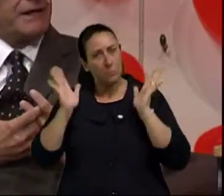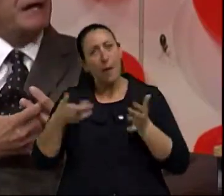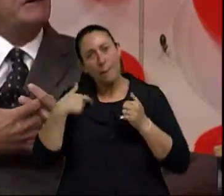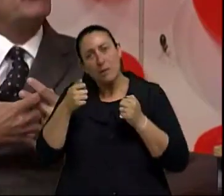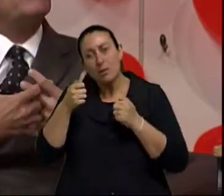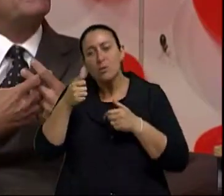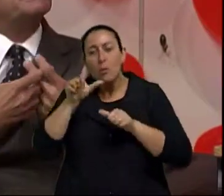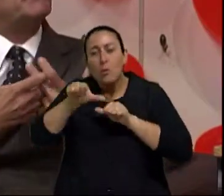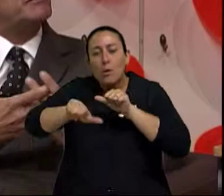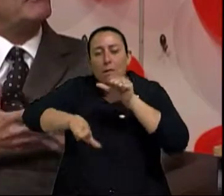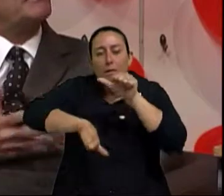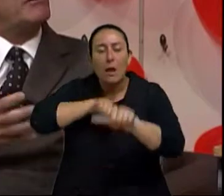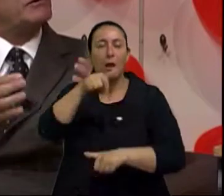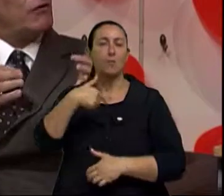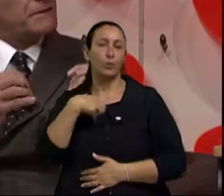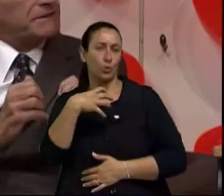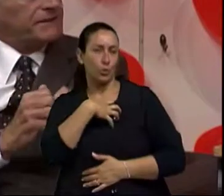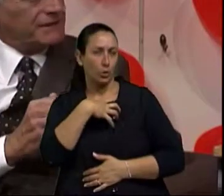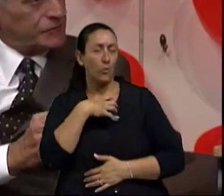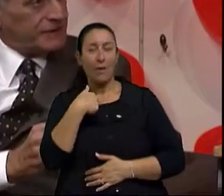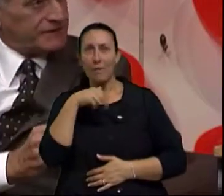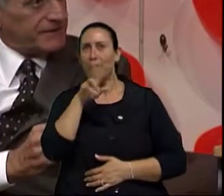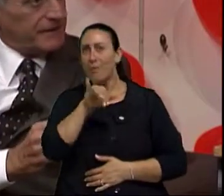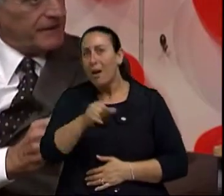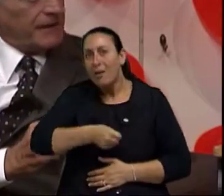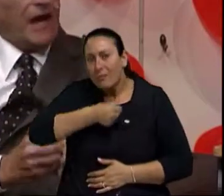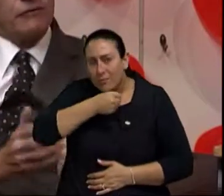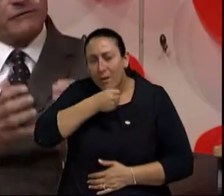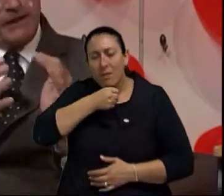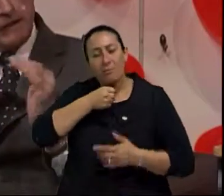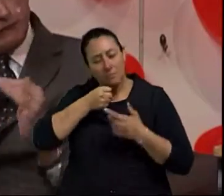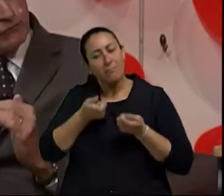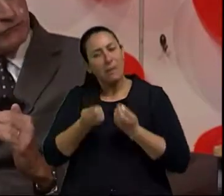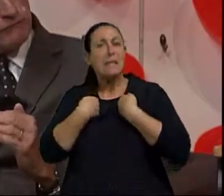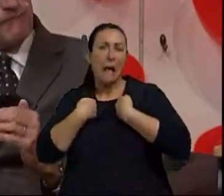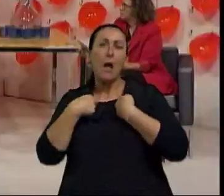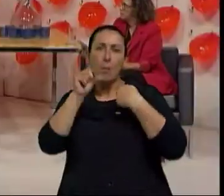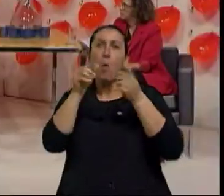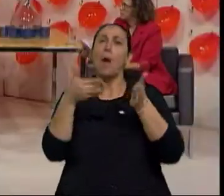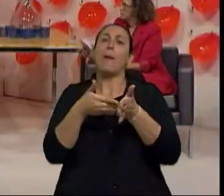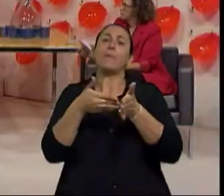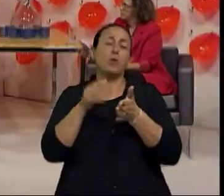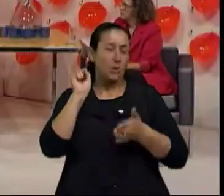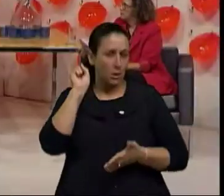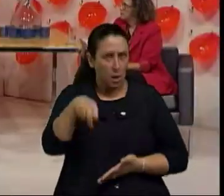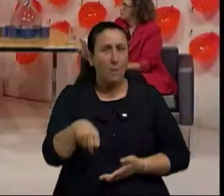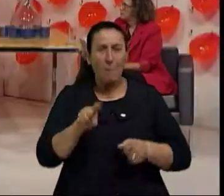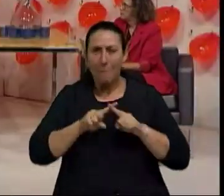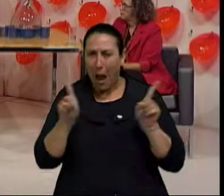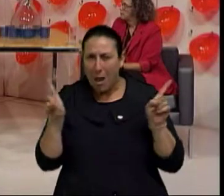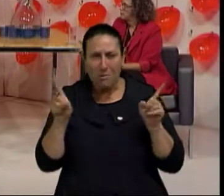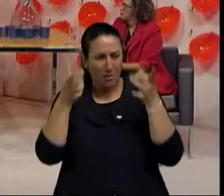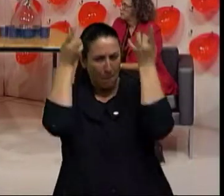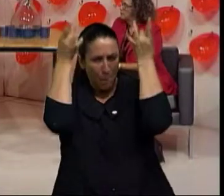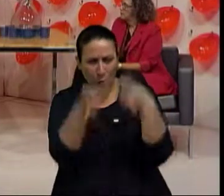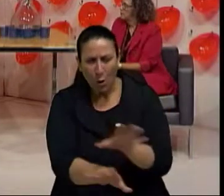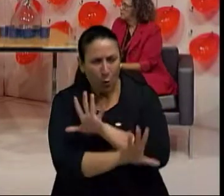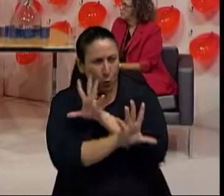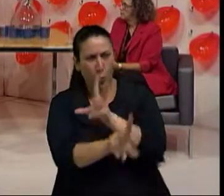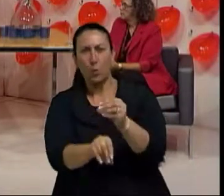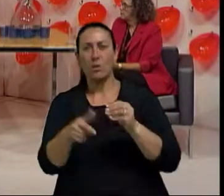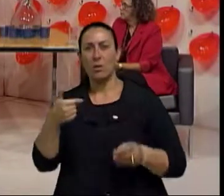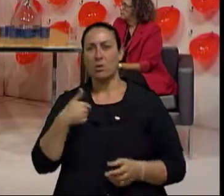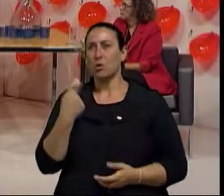adaptações. Certo. Claro que o envelhecimento vai me causar algumas limitações. Aí o segredo todo é que eu possa elaborar bem essas